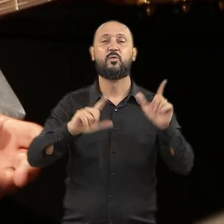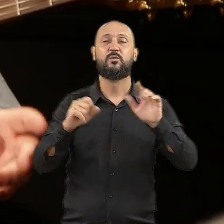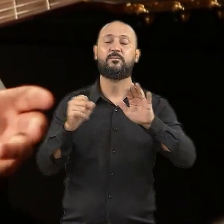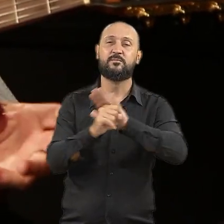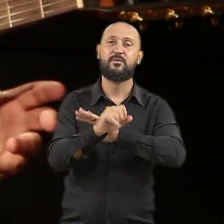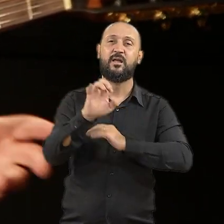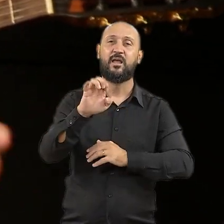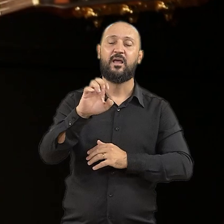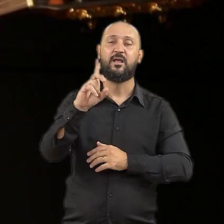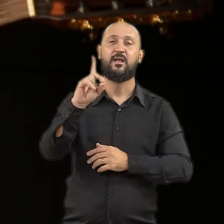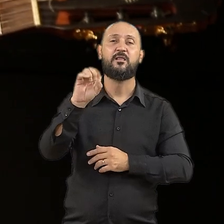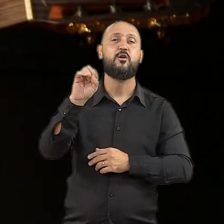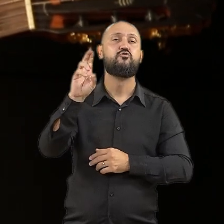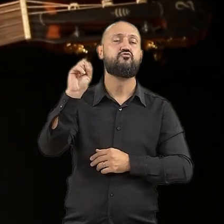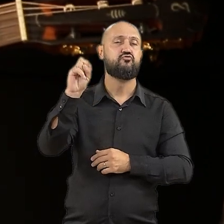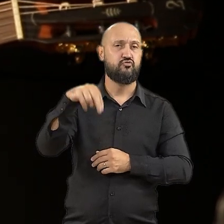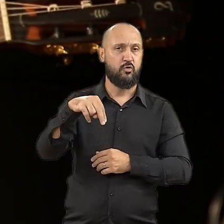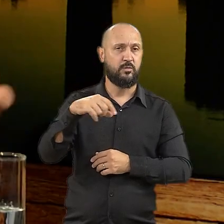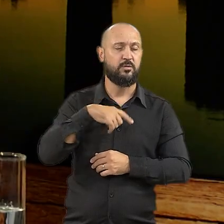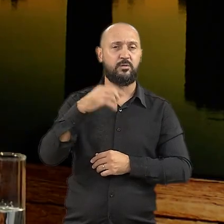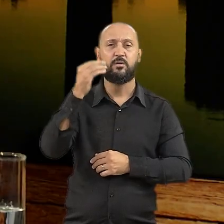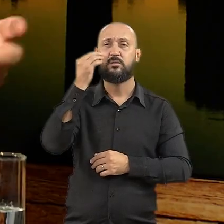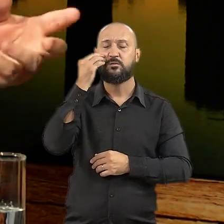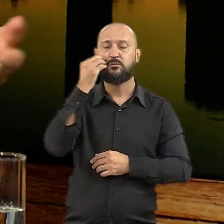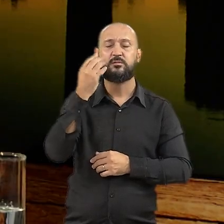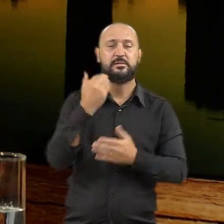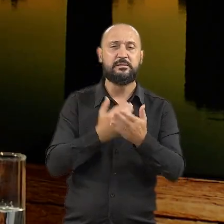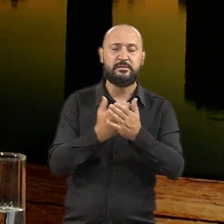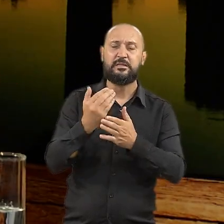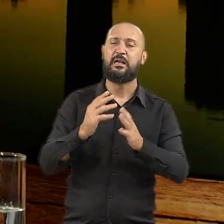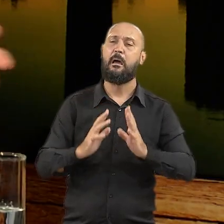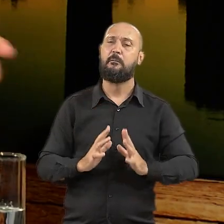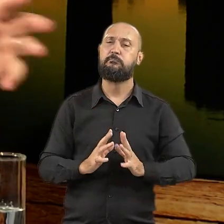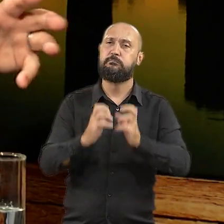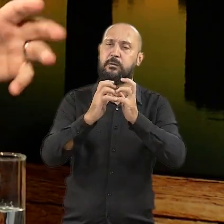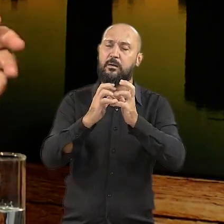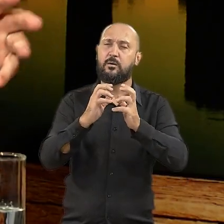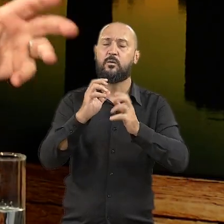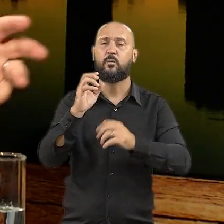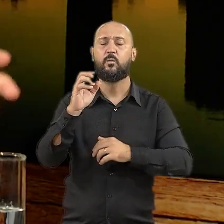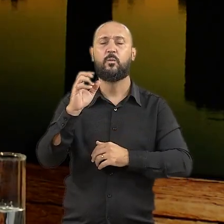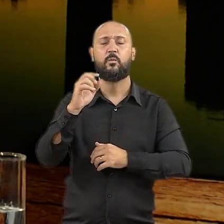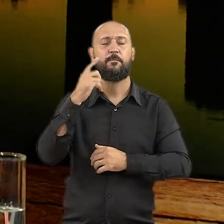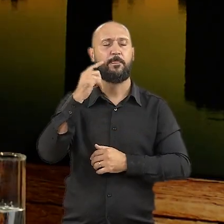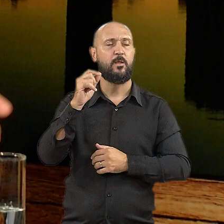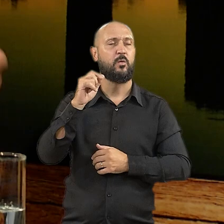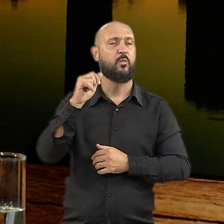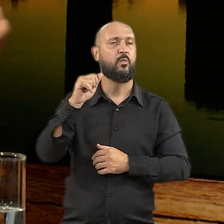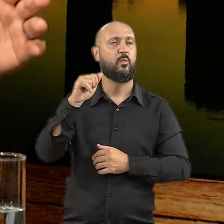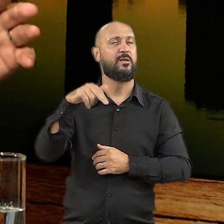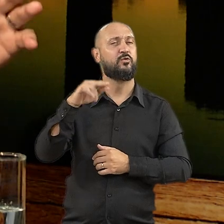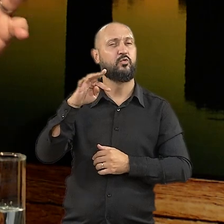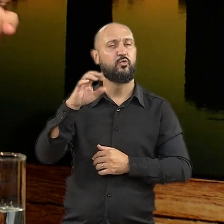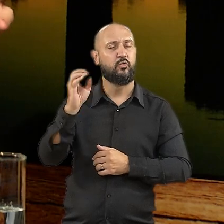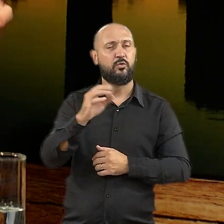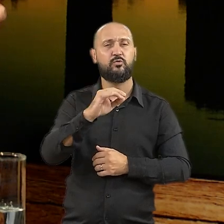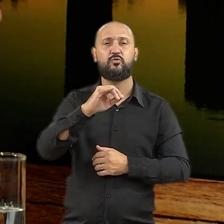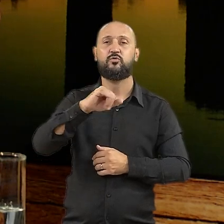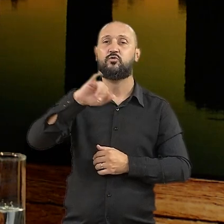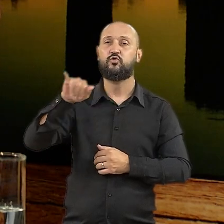TV o Ederson Graneto, e aí eles tentaram, só que com isso ele brigou com o Antônio João, esse Cláudio Nogueira,